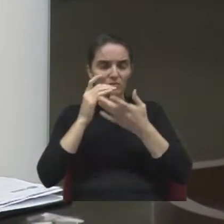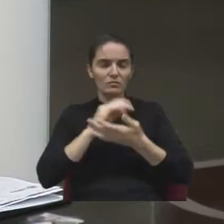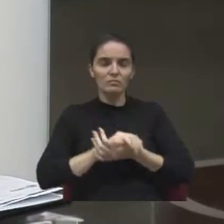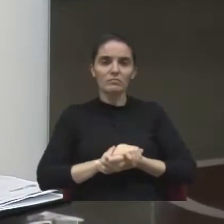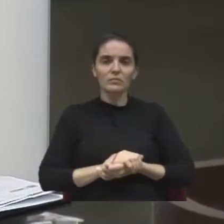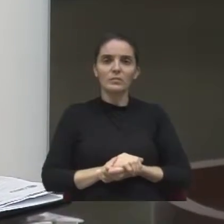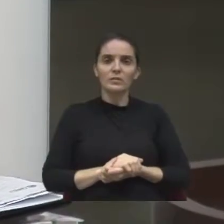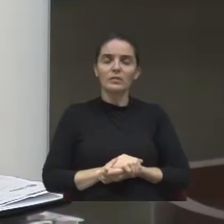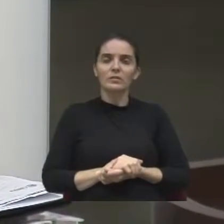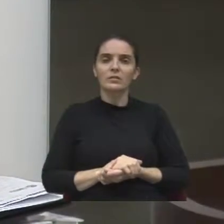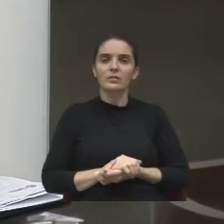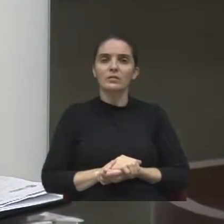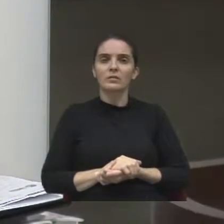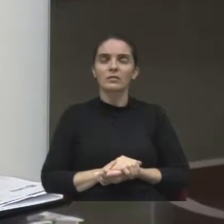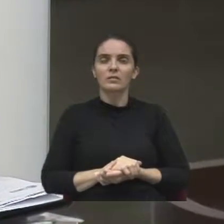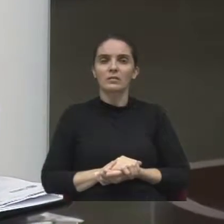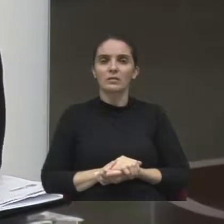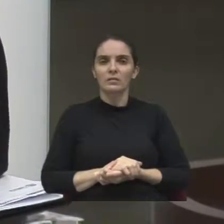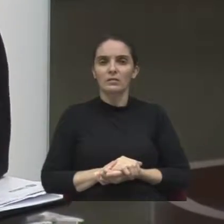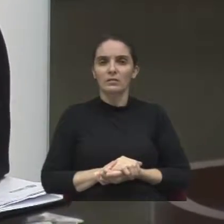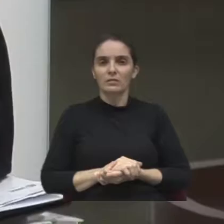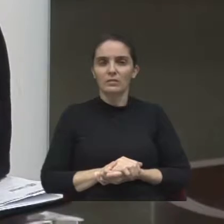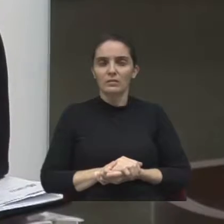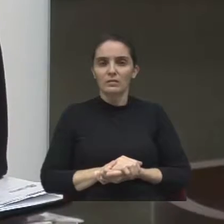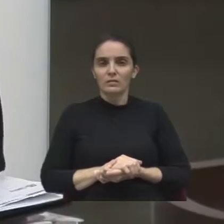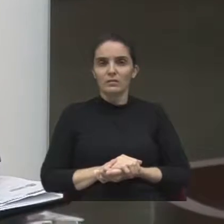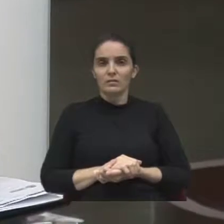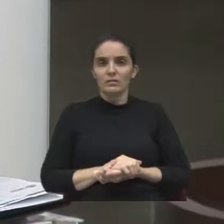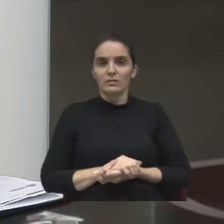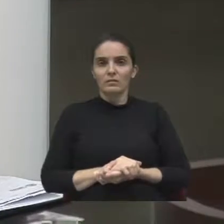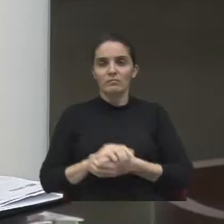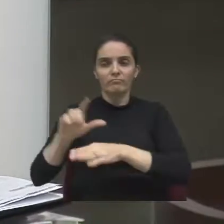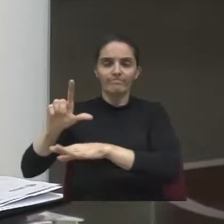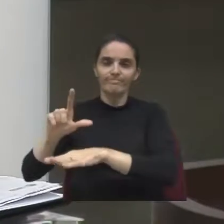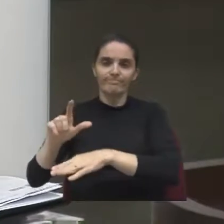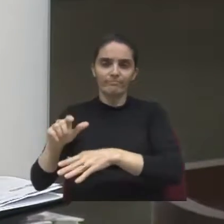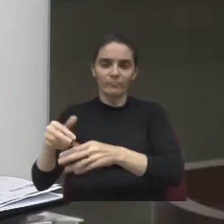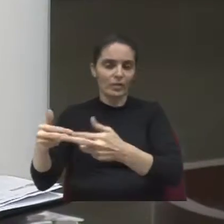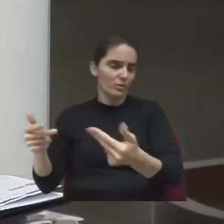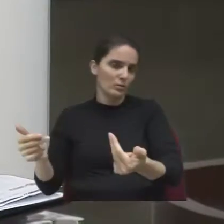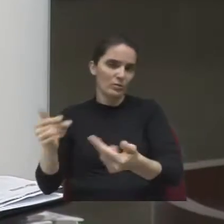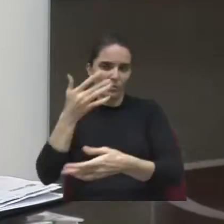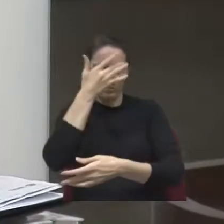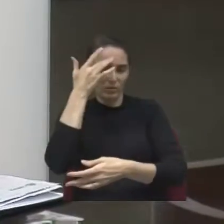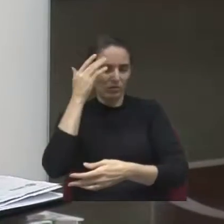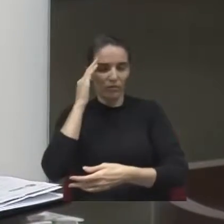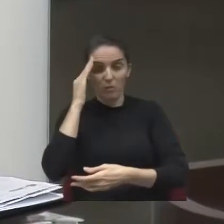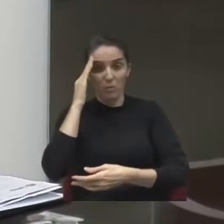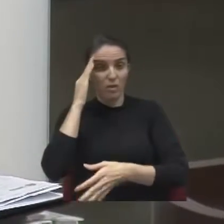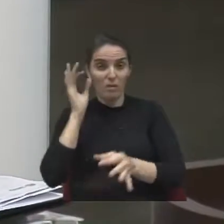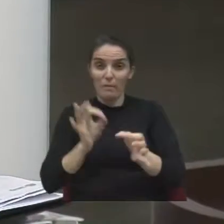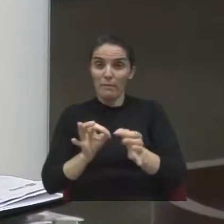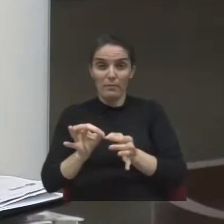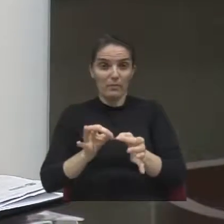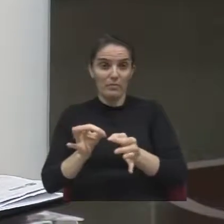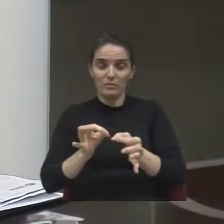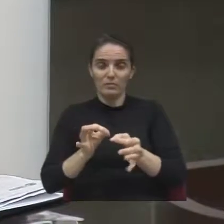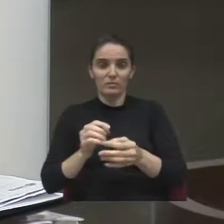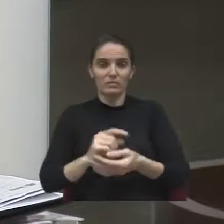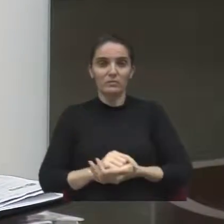hoje, às vezes, não entendem o projeto e a consequência é ínfima